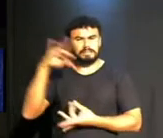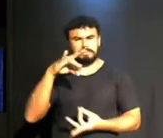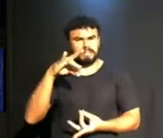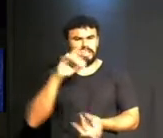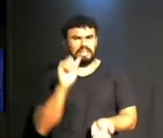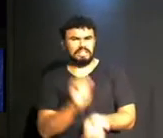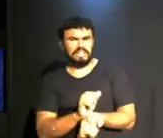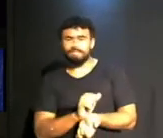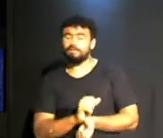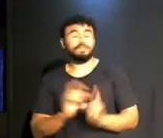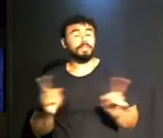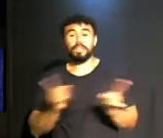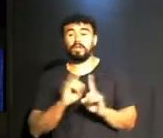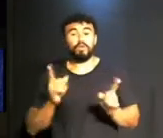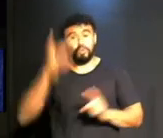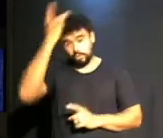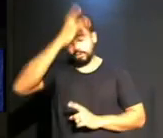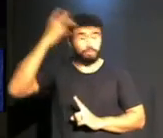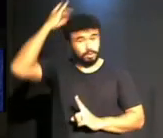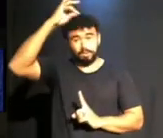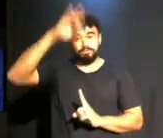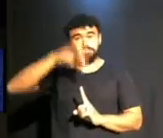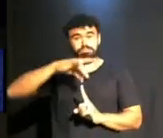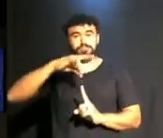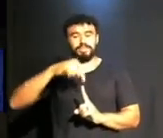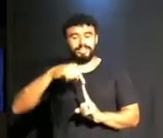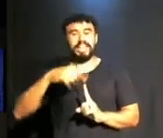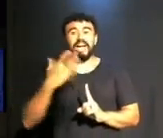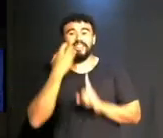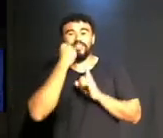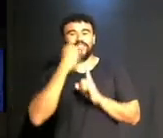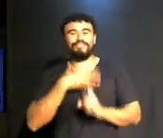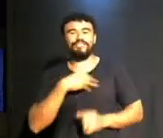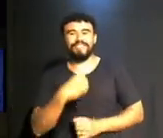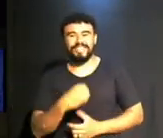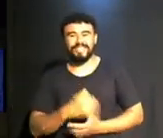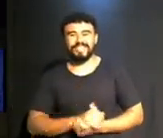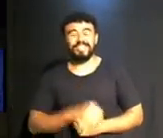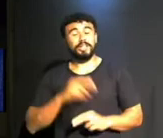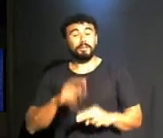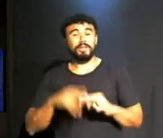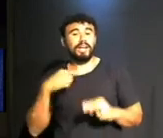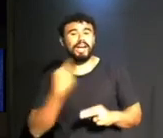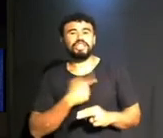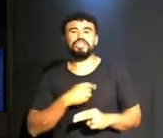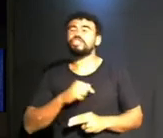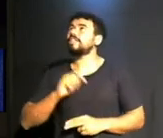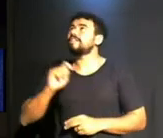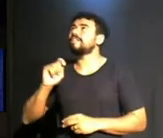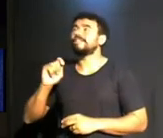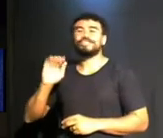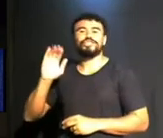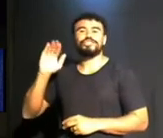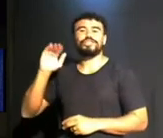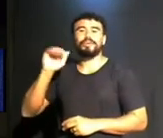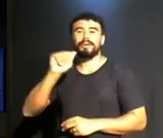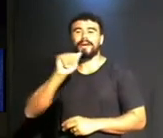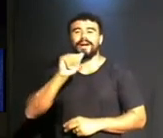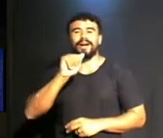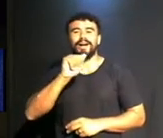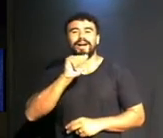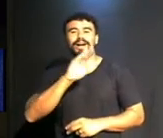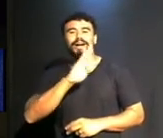escravize mas receberam o espírito que o adota como filhos por meio do qual nós clamamos Aba Pai